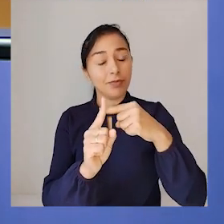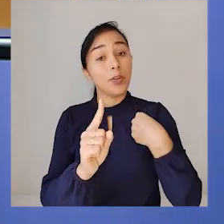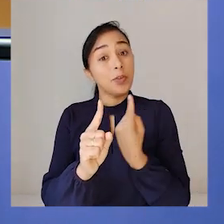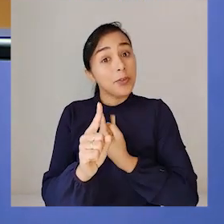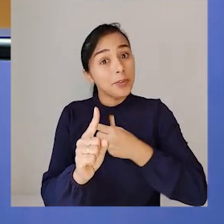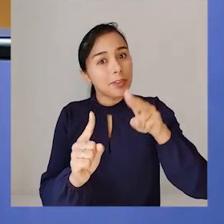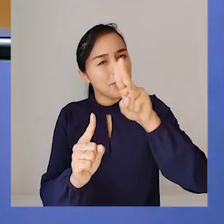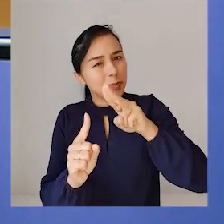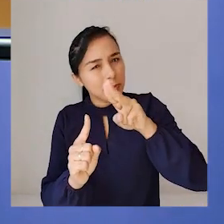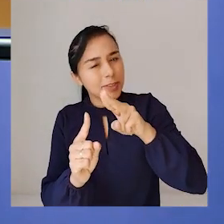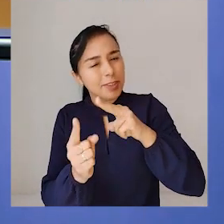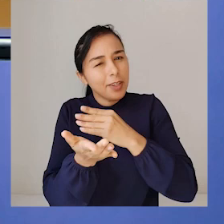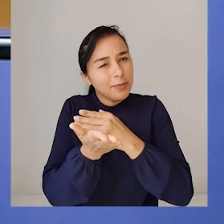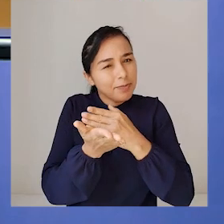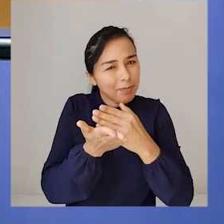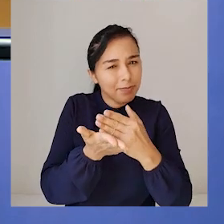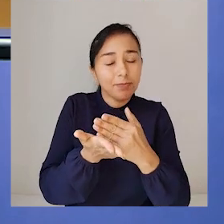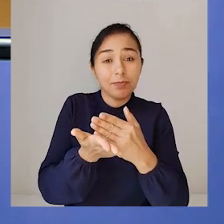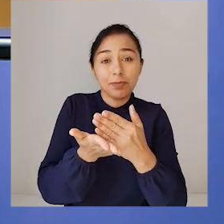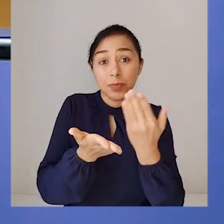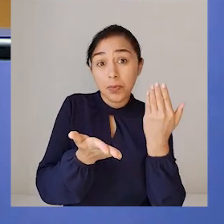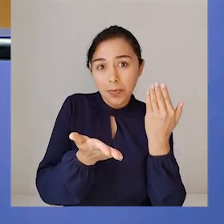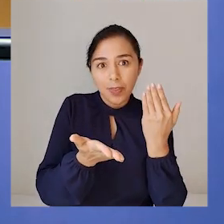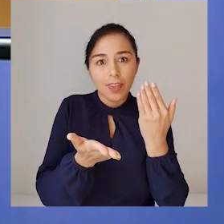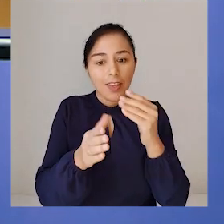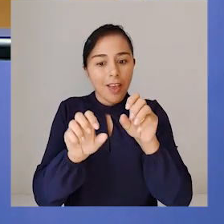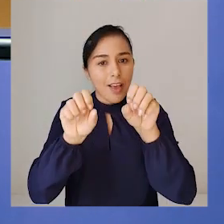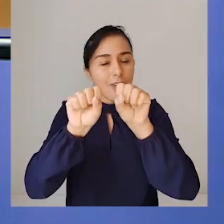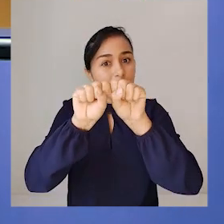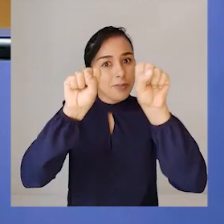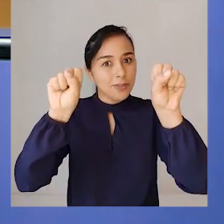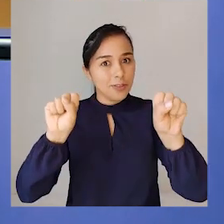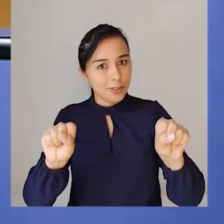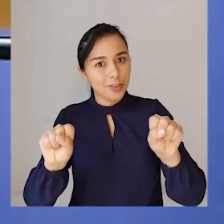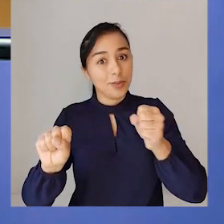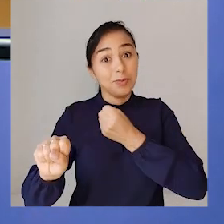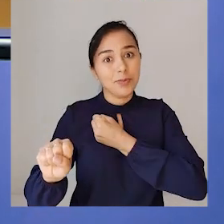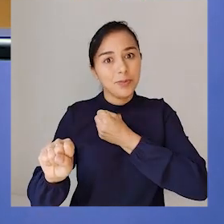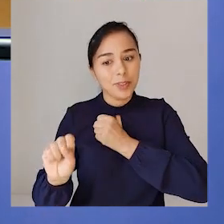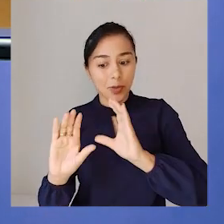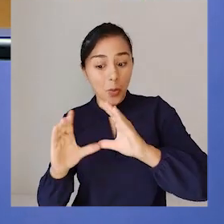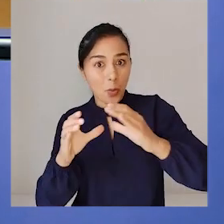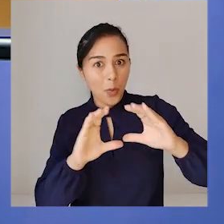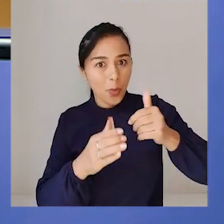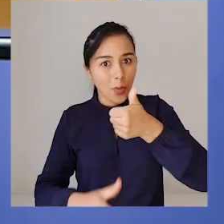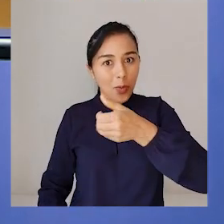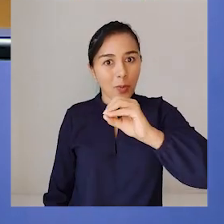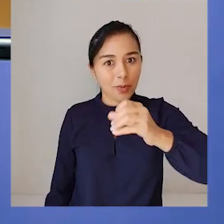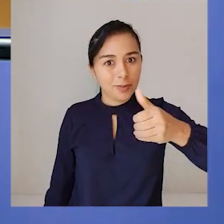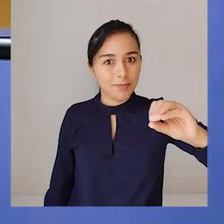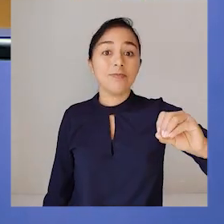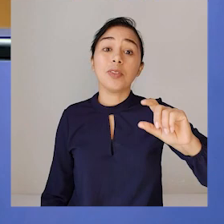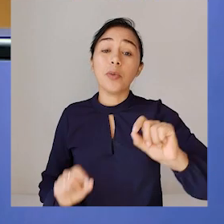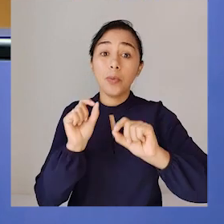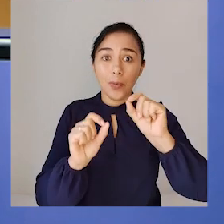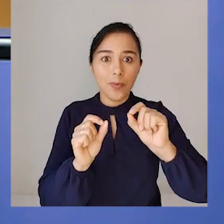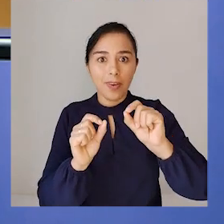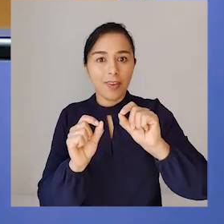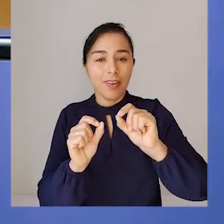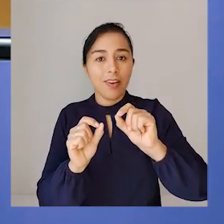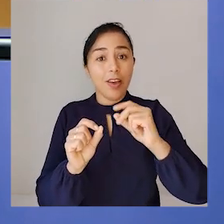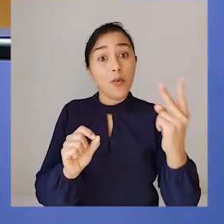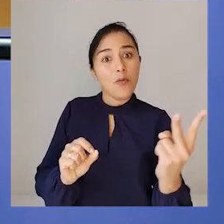usando aquele princípio do sistema de numeração decimal chamado de valor